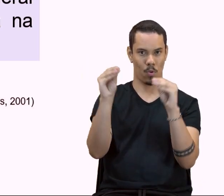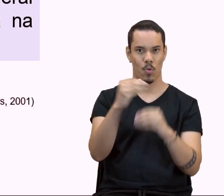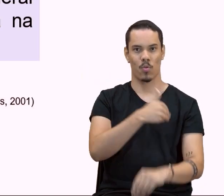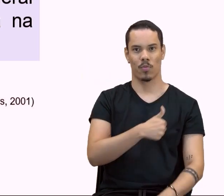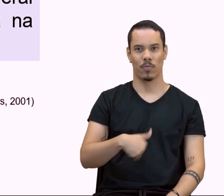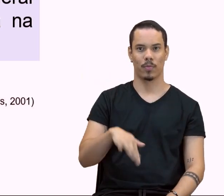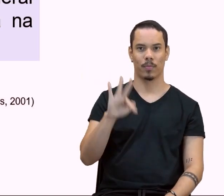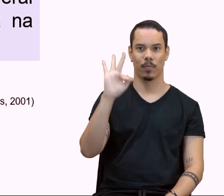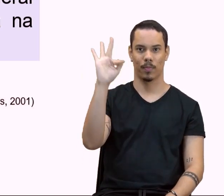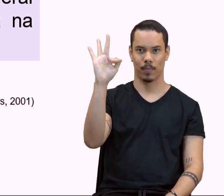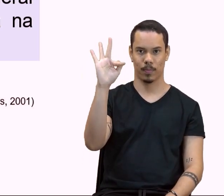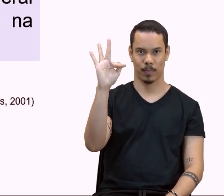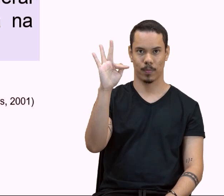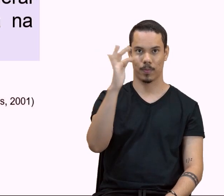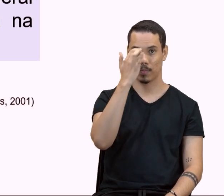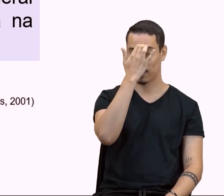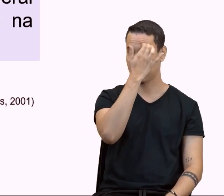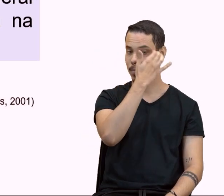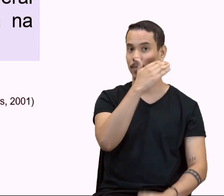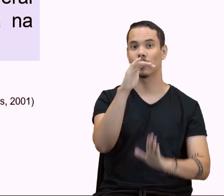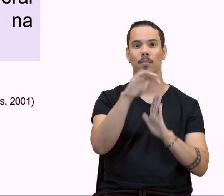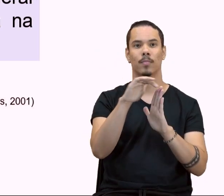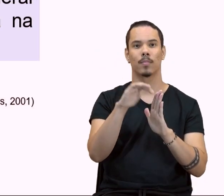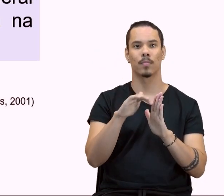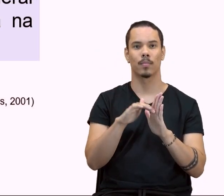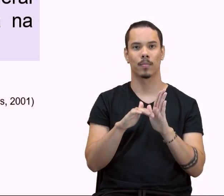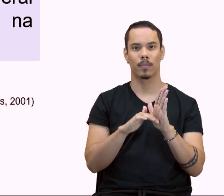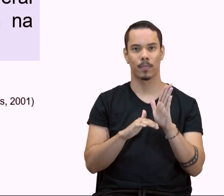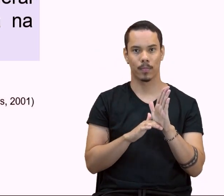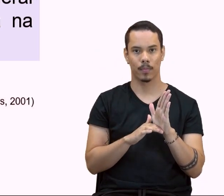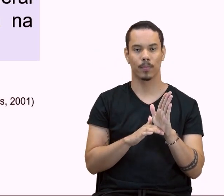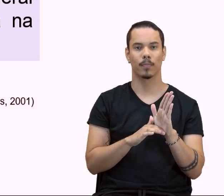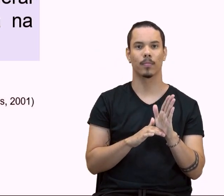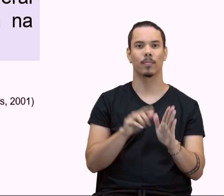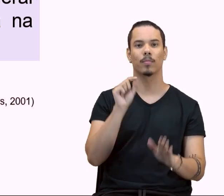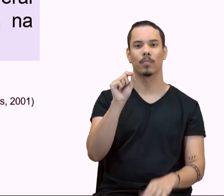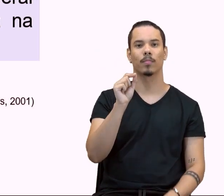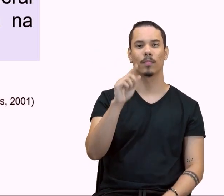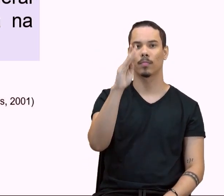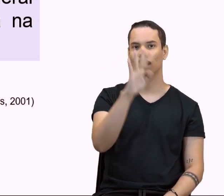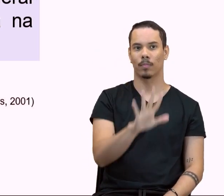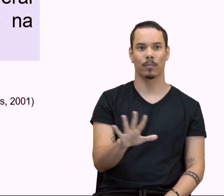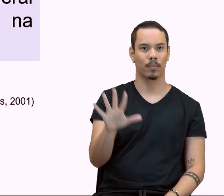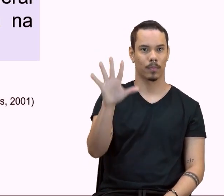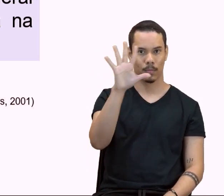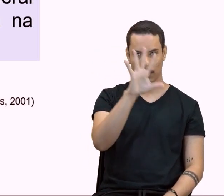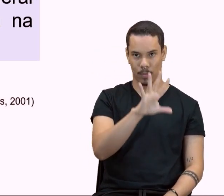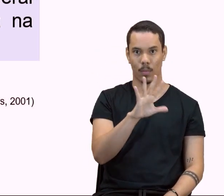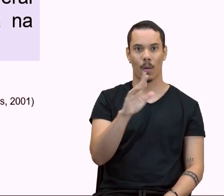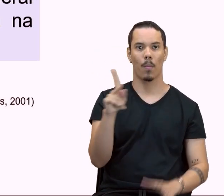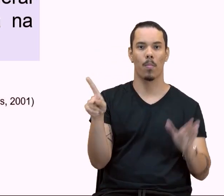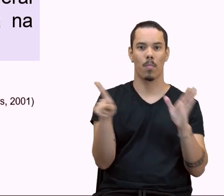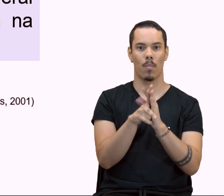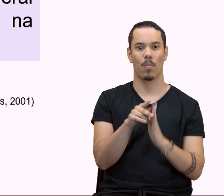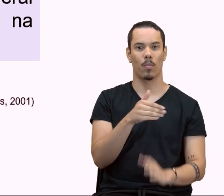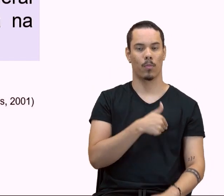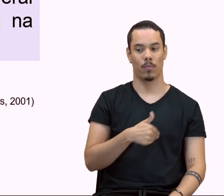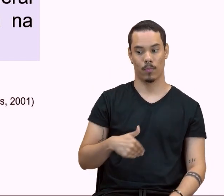federal. Programa a nível nacional, certo, professor? Exatamente. Não era